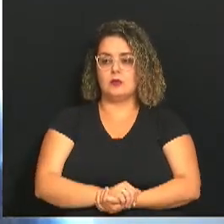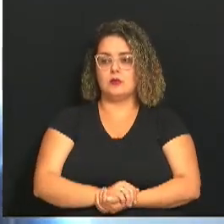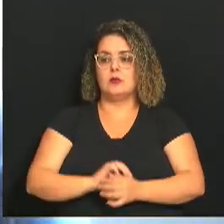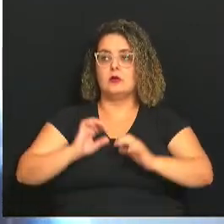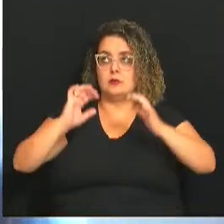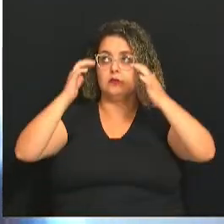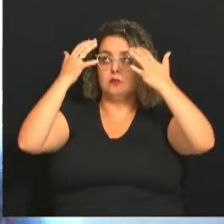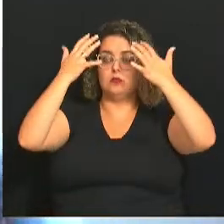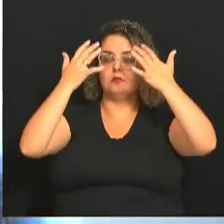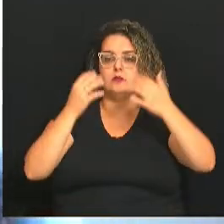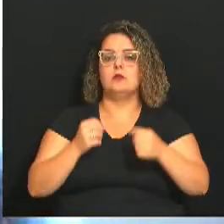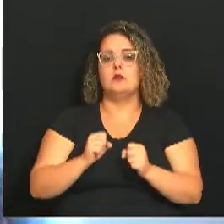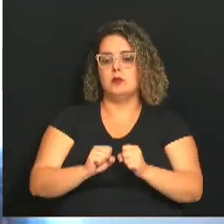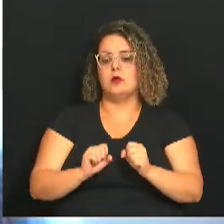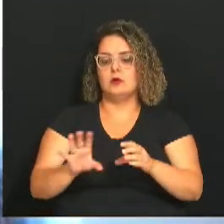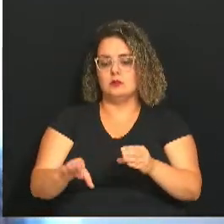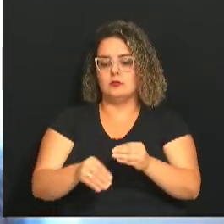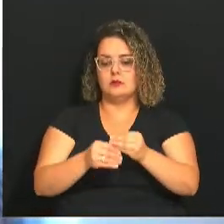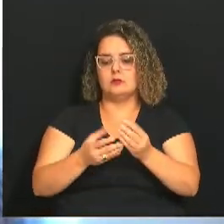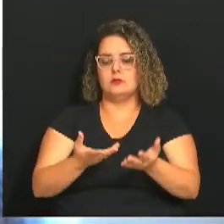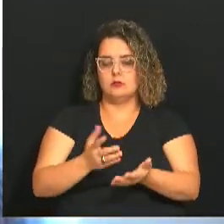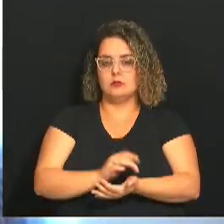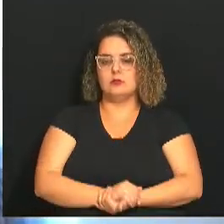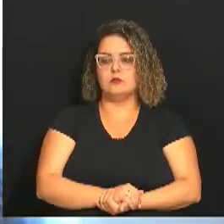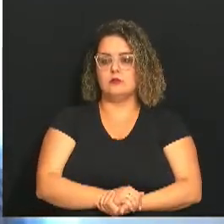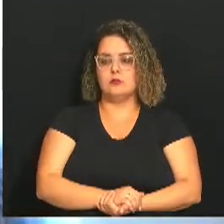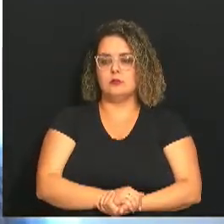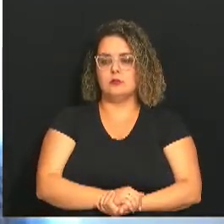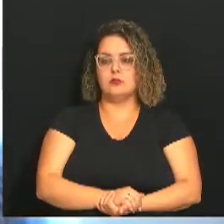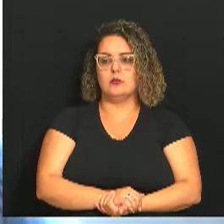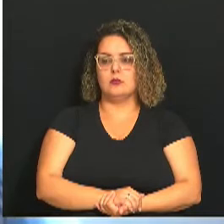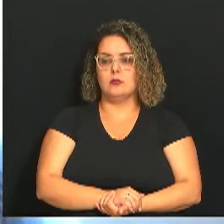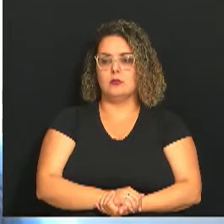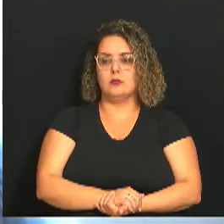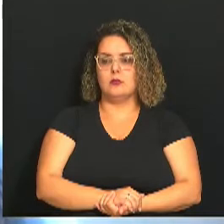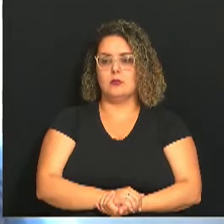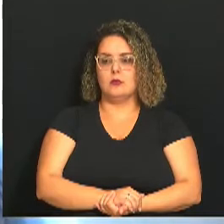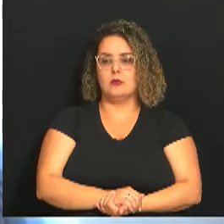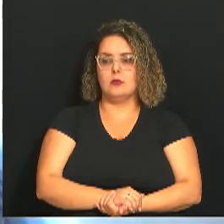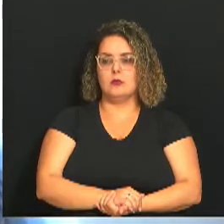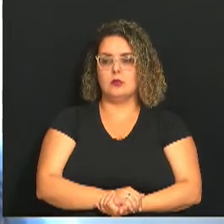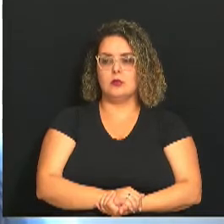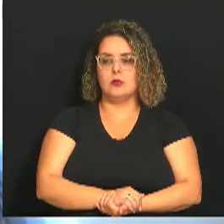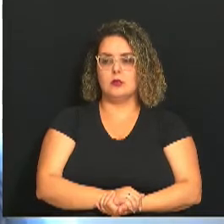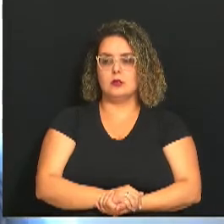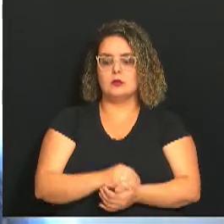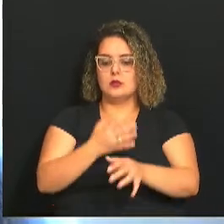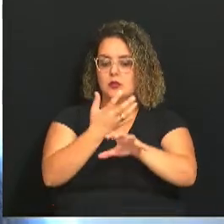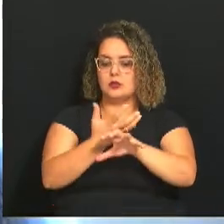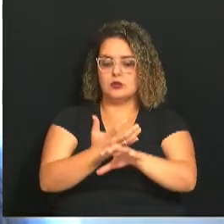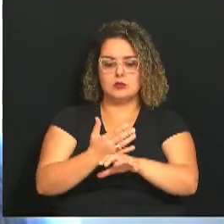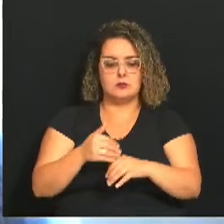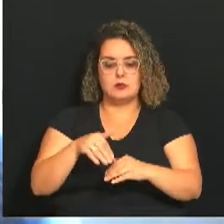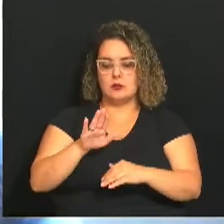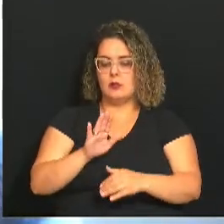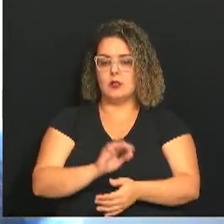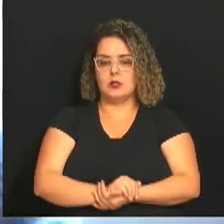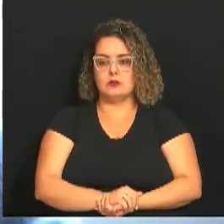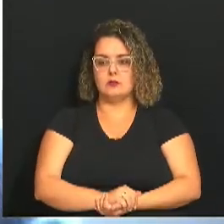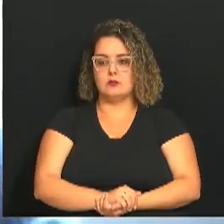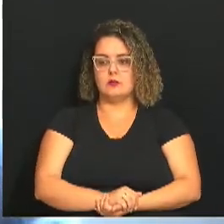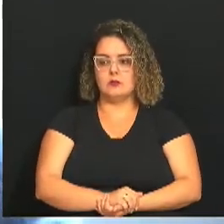ser incluído, nem que seja algum aspecto extracurricular, né, mas é o entendimento